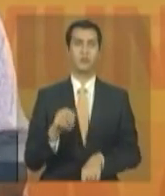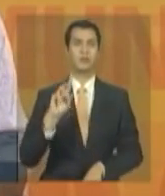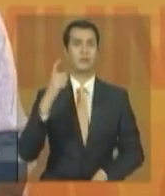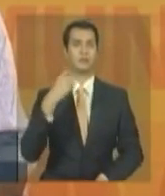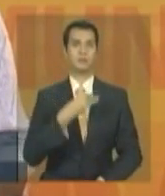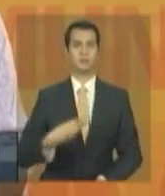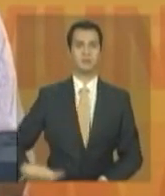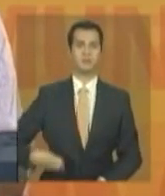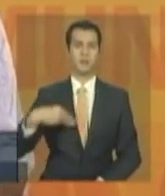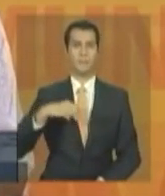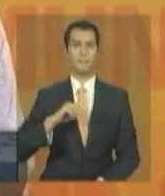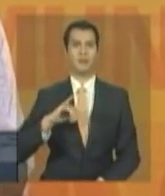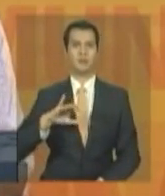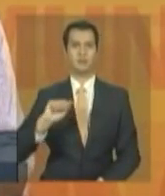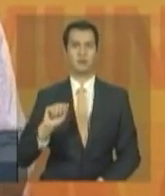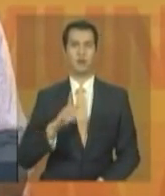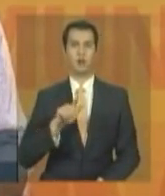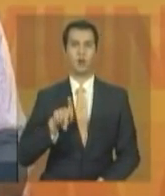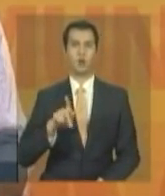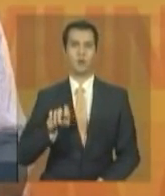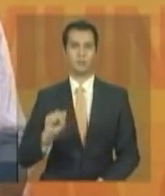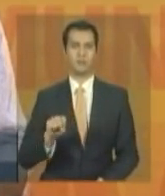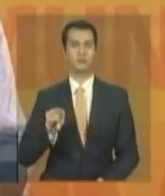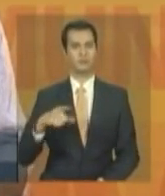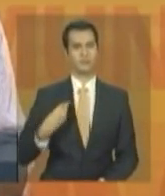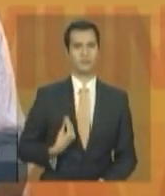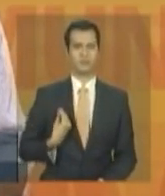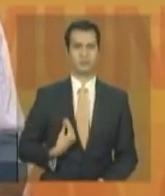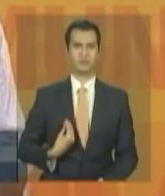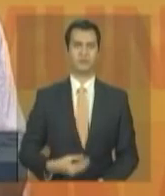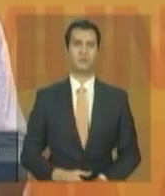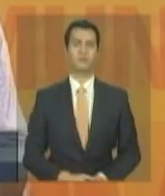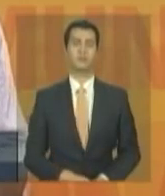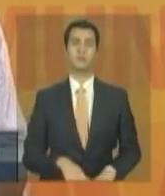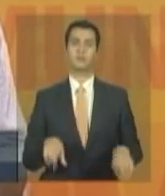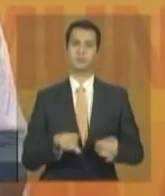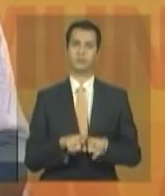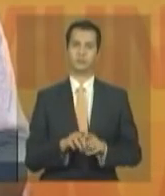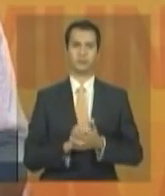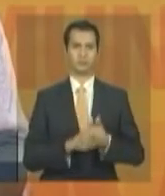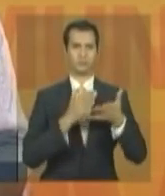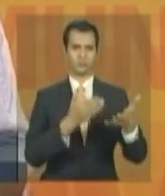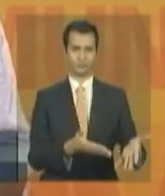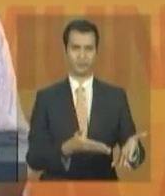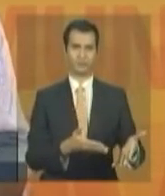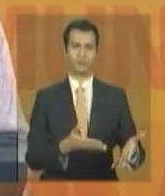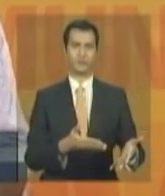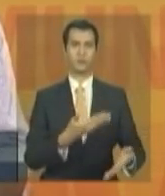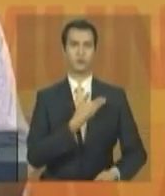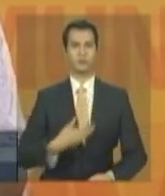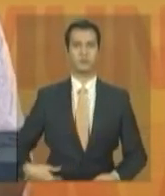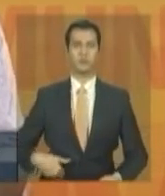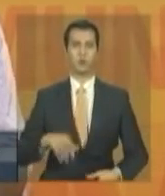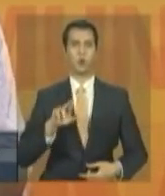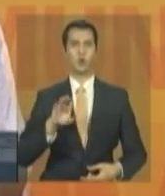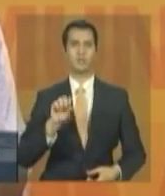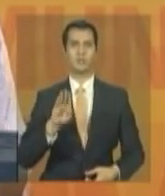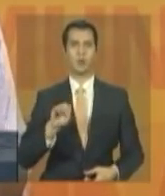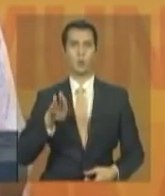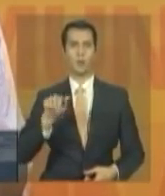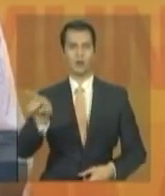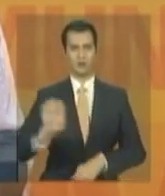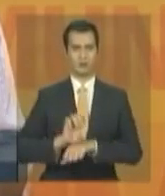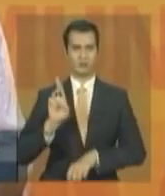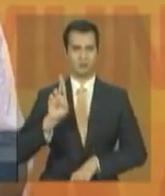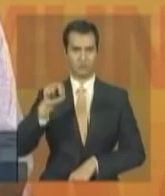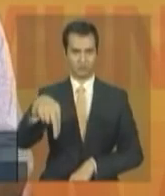ex-ministra Márcia Lopes, aqui presente. Cumprimentar os governadores, Rosalba Ciarline, do Rio Grande do